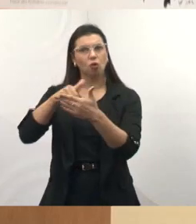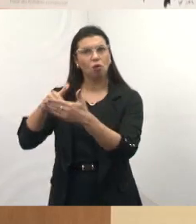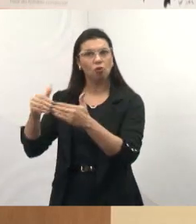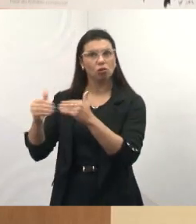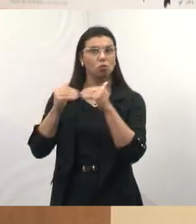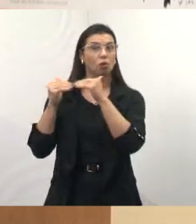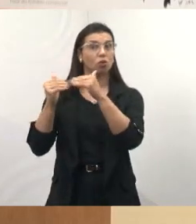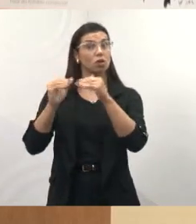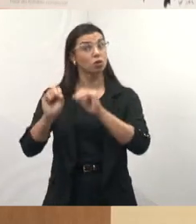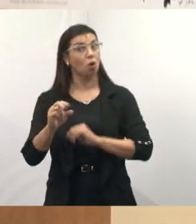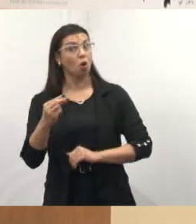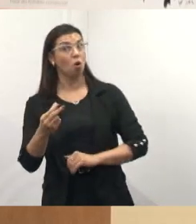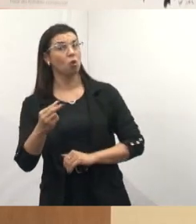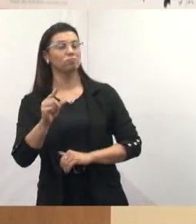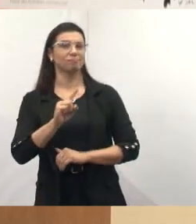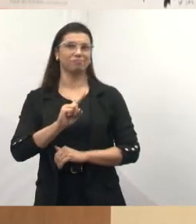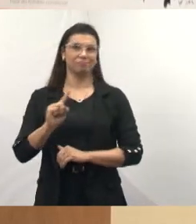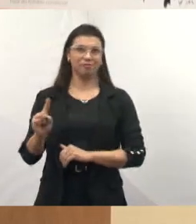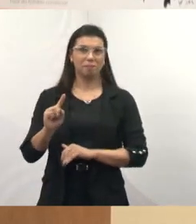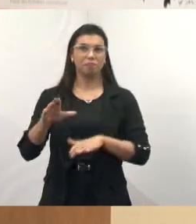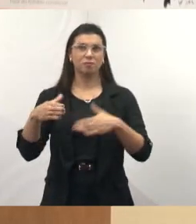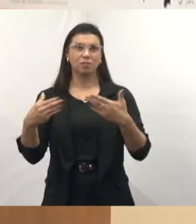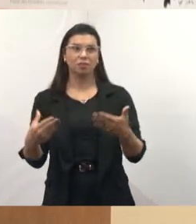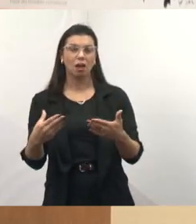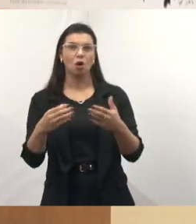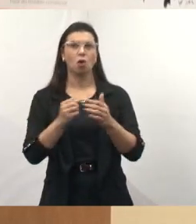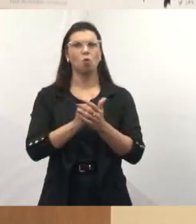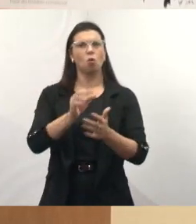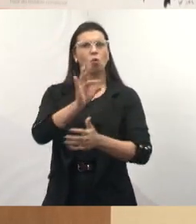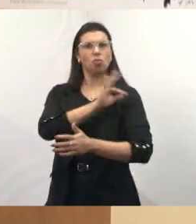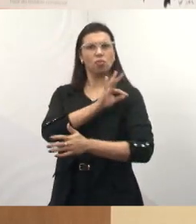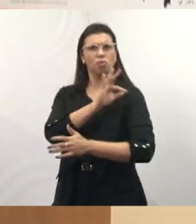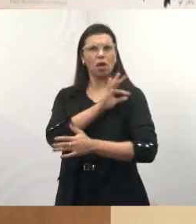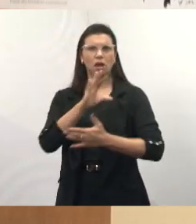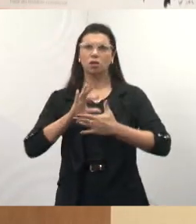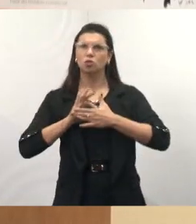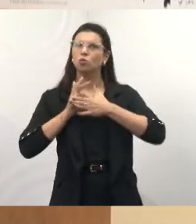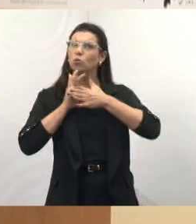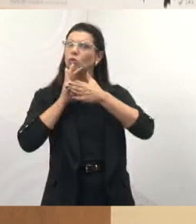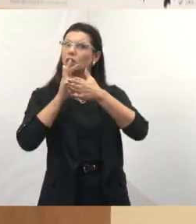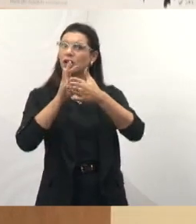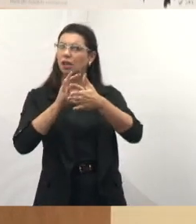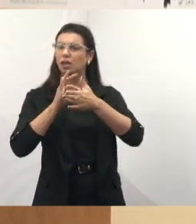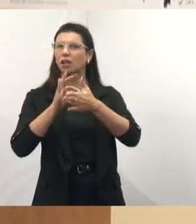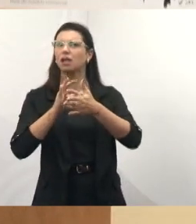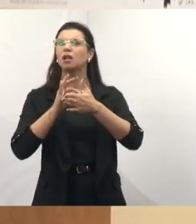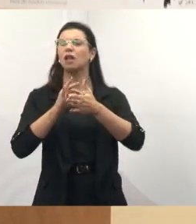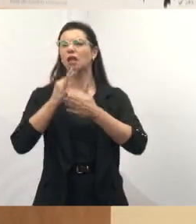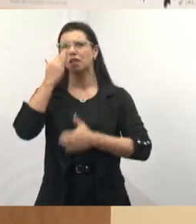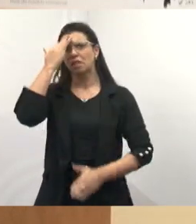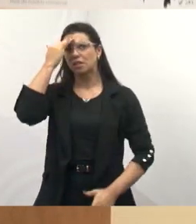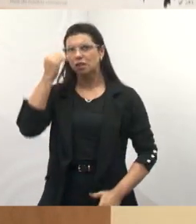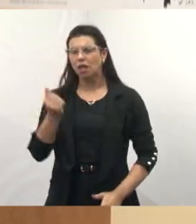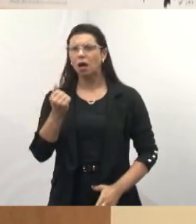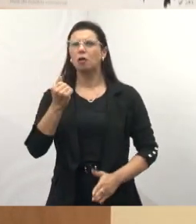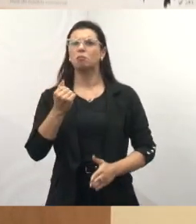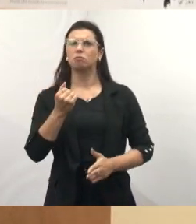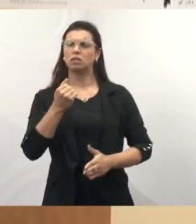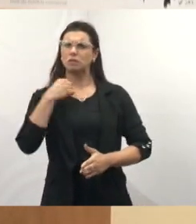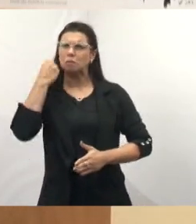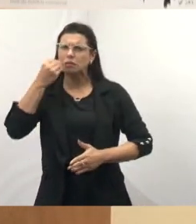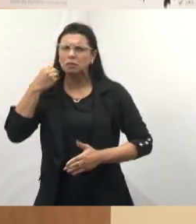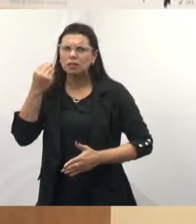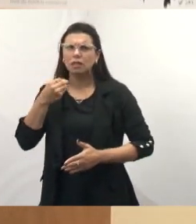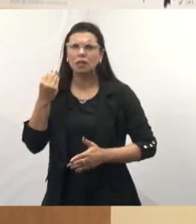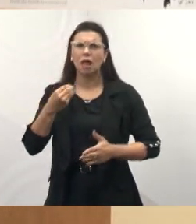merecem a aprovação. E é claro que quando um órgão técnico, imparcial, equidistante, composto de